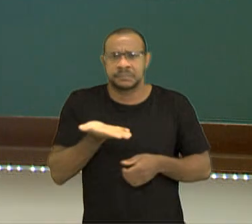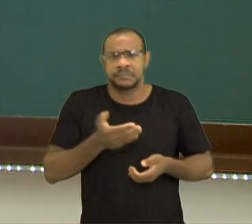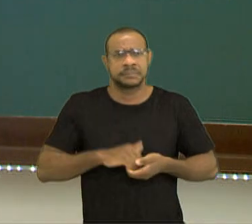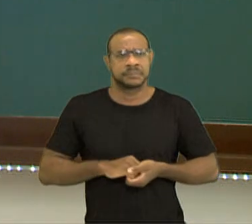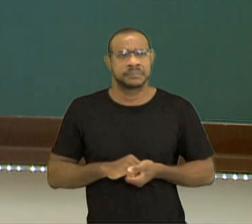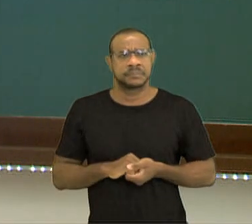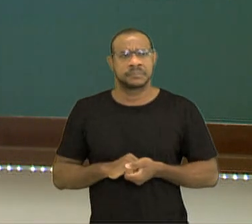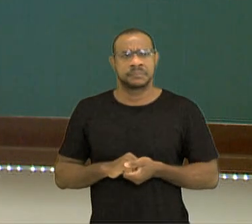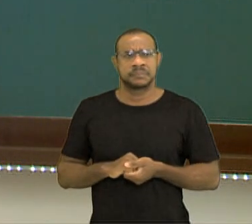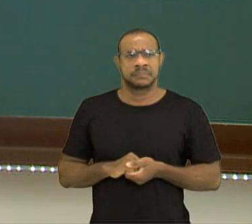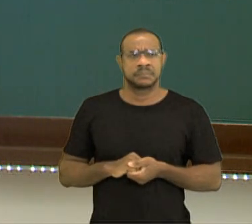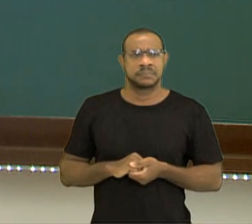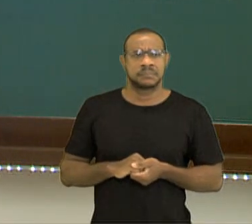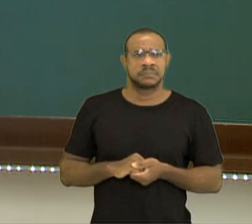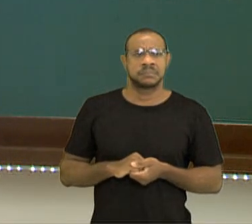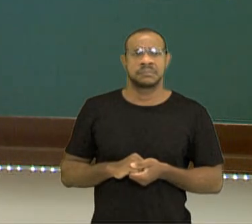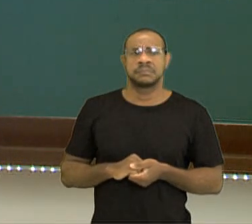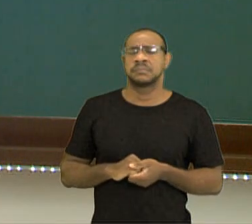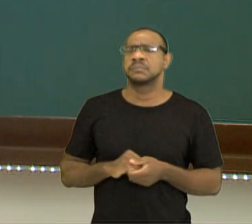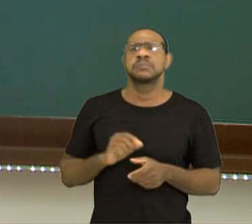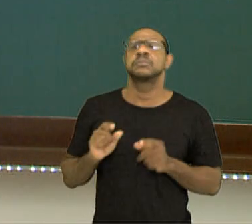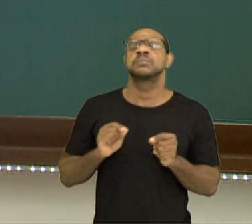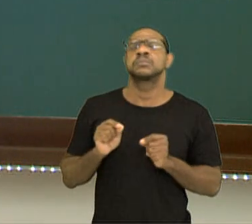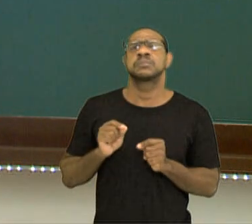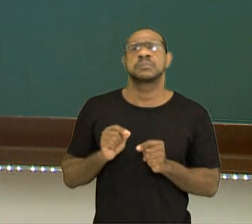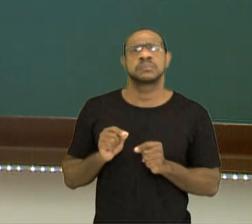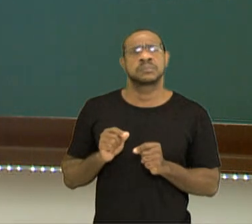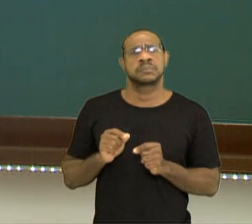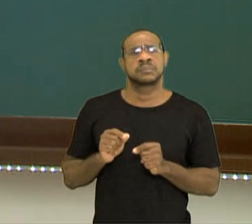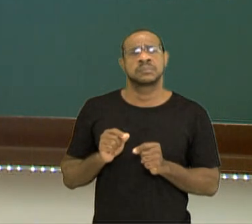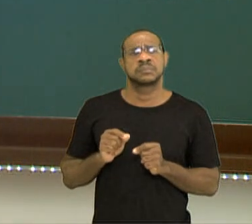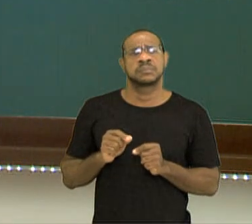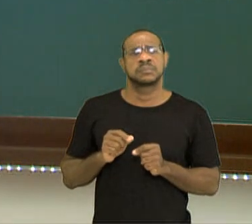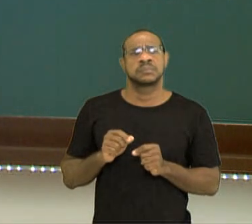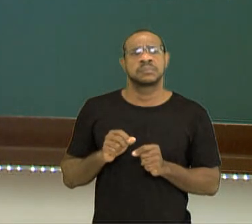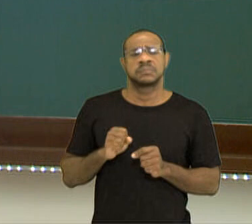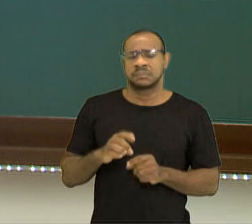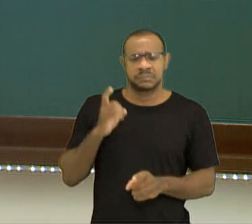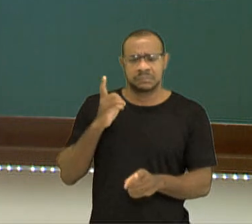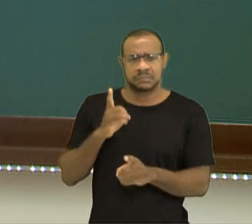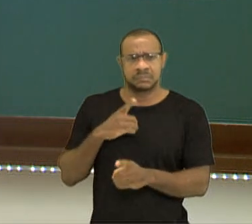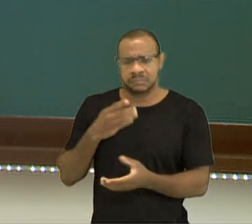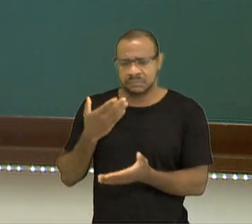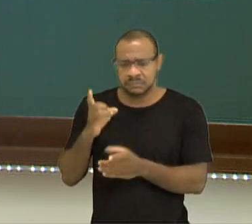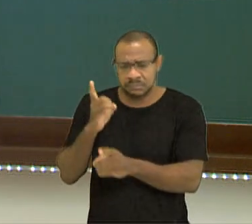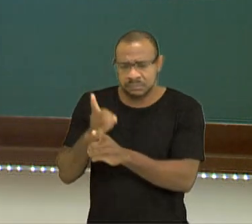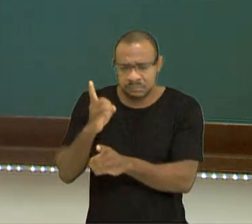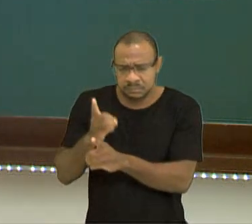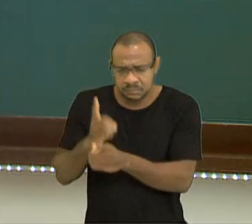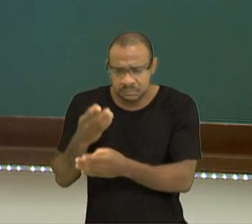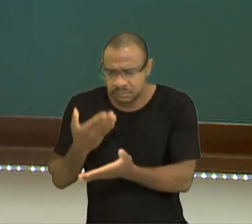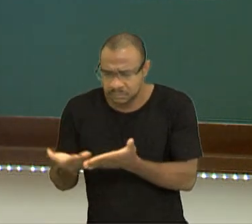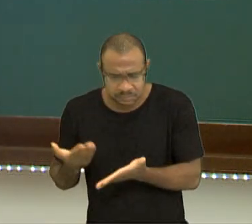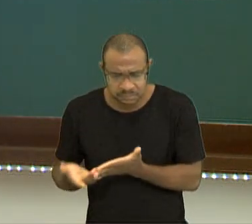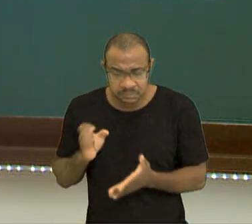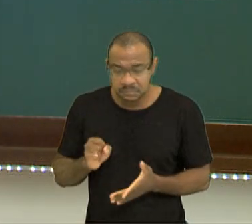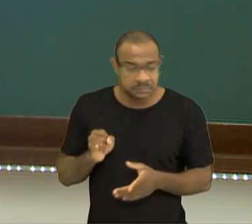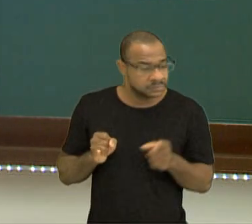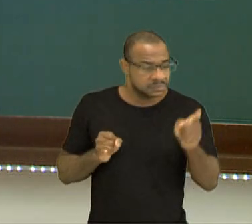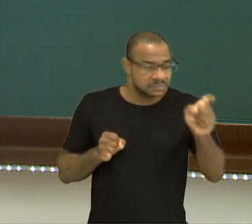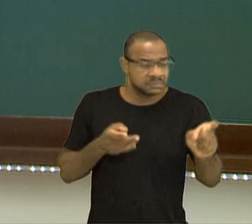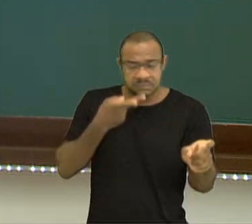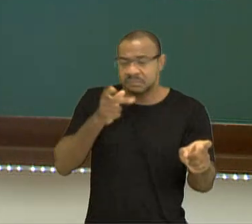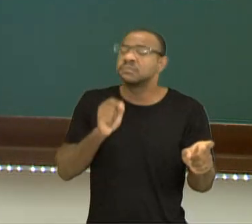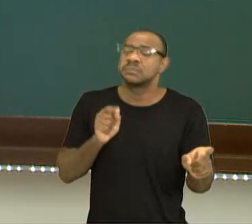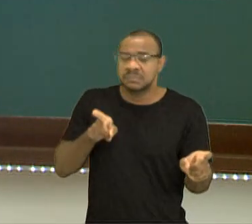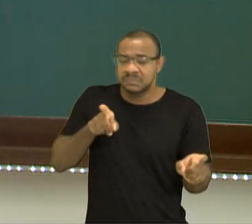o que ela dirá se você não encontrar a bolsa, né? Então repare que aqui, olha, if you